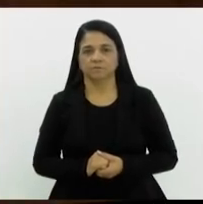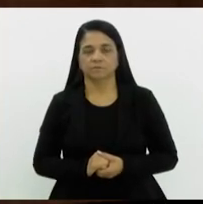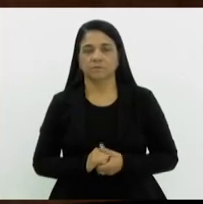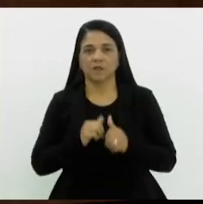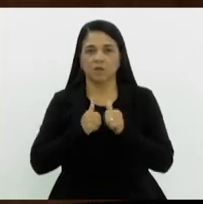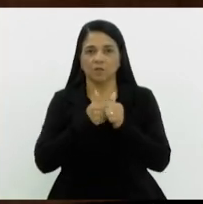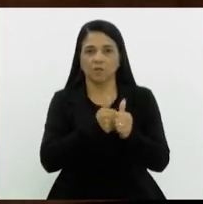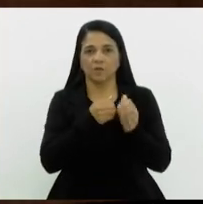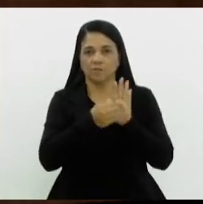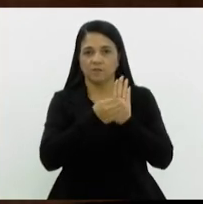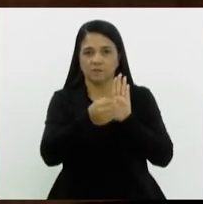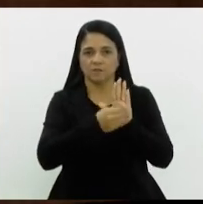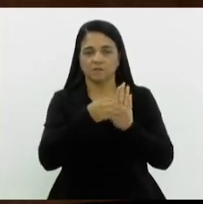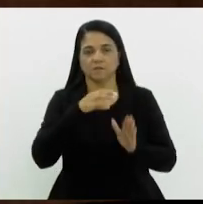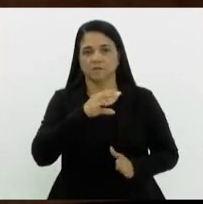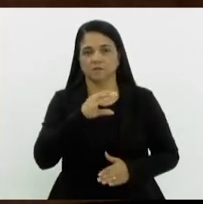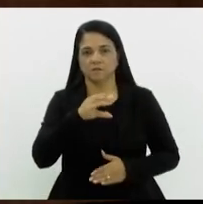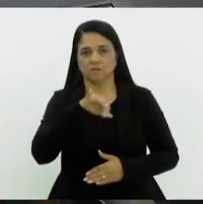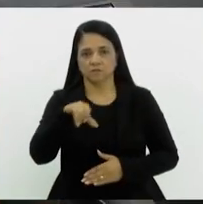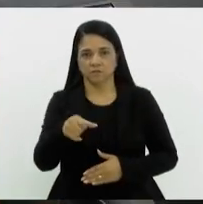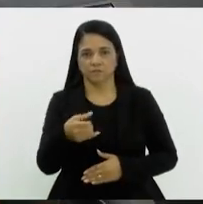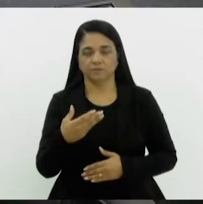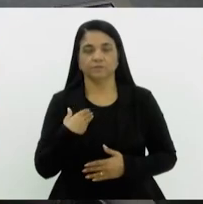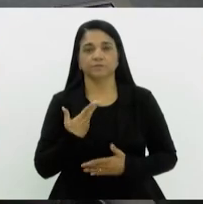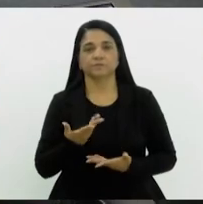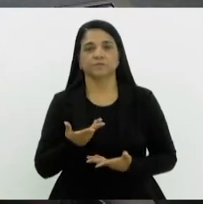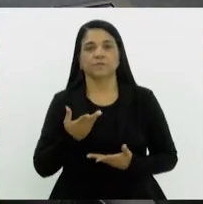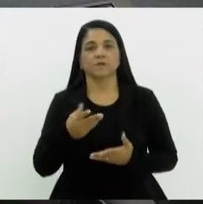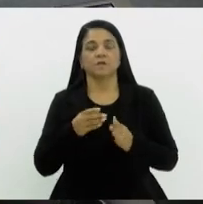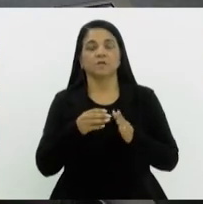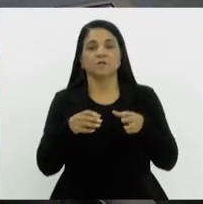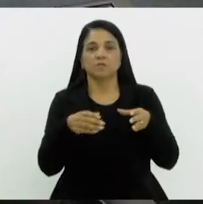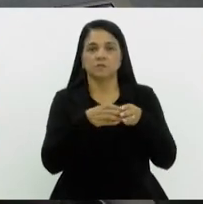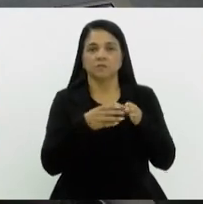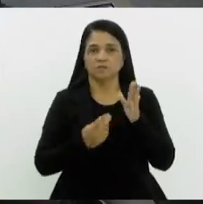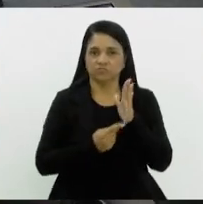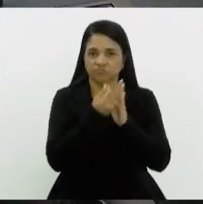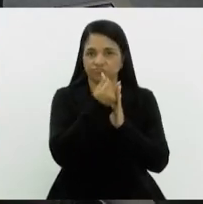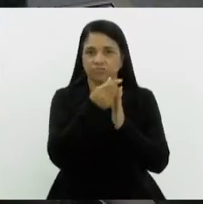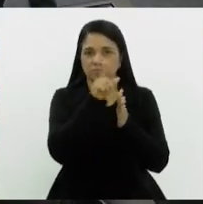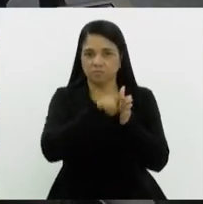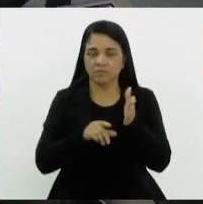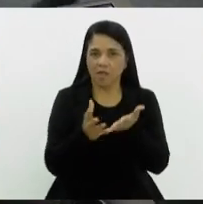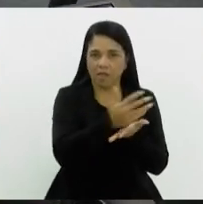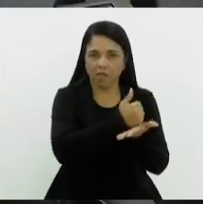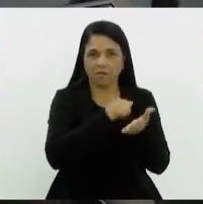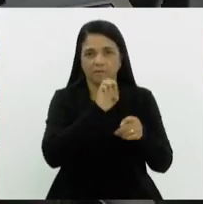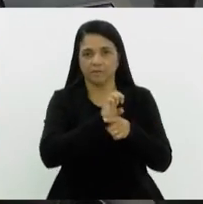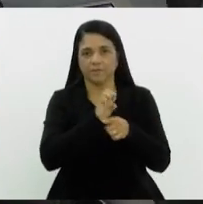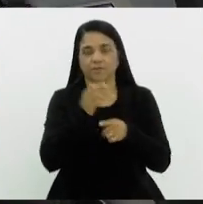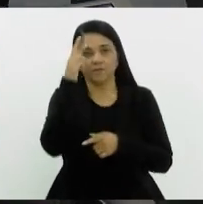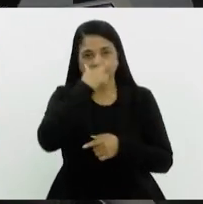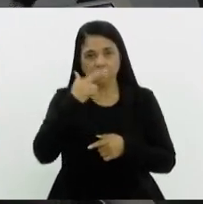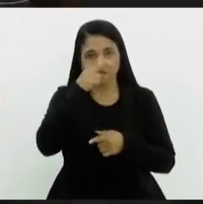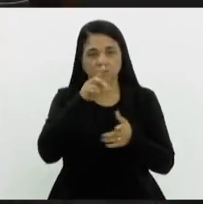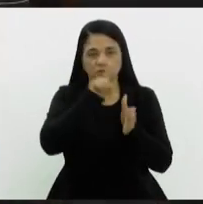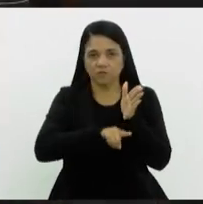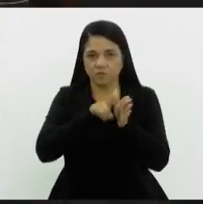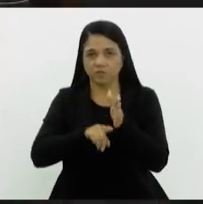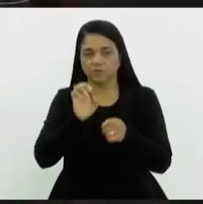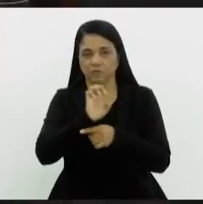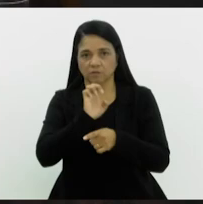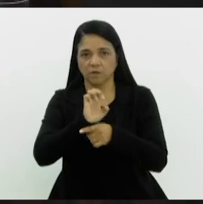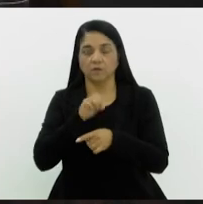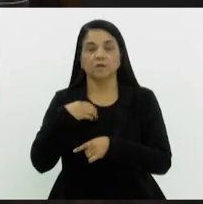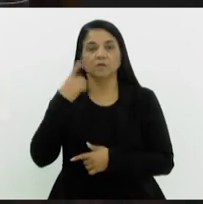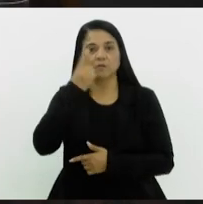Acompanho o parecer da CCJ, presidente. Pela Comissão de Tributação, Controle da Arrecadação Estadual e Fiscalização dos Tributos Estaduais, deputado